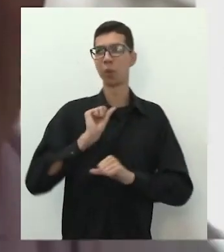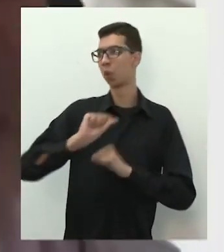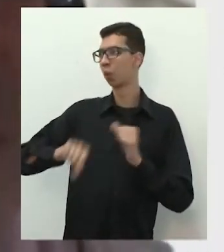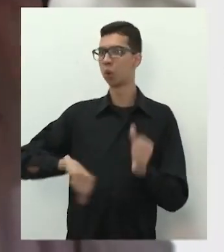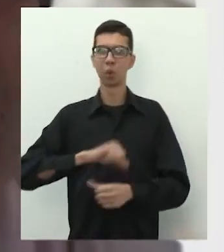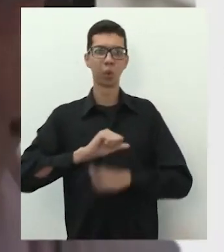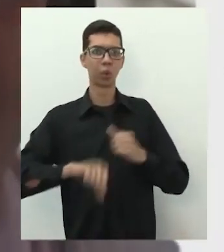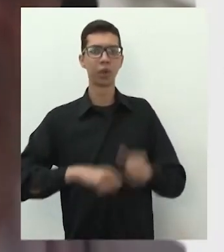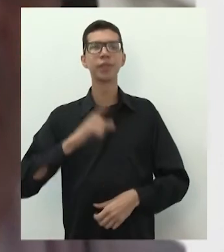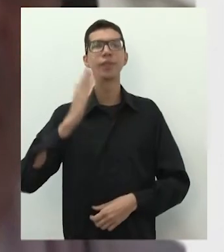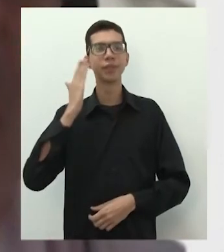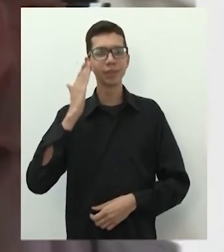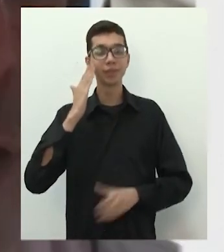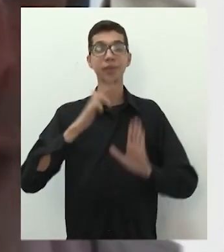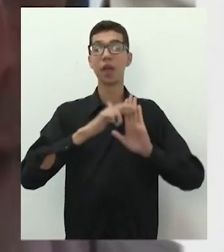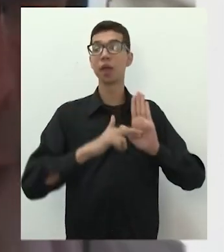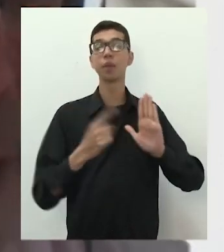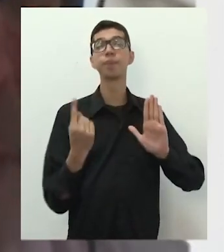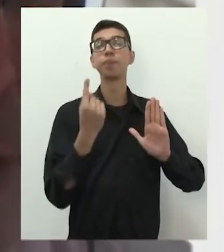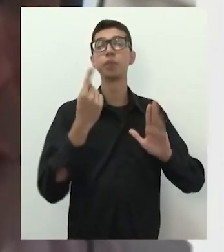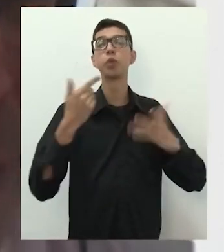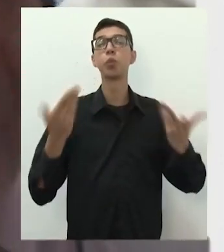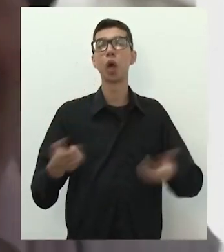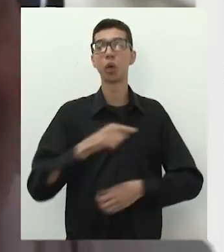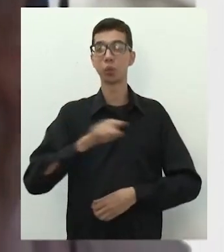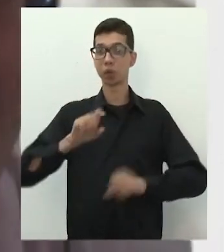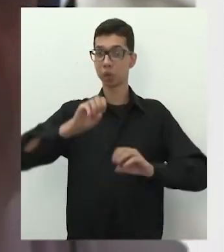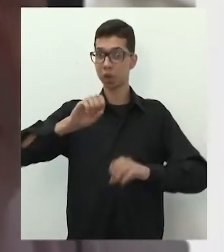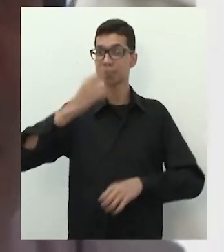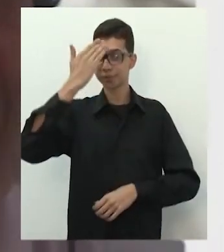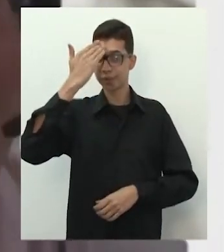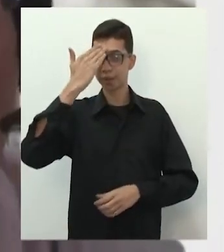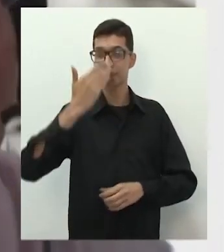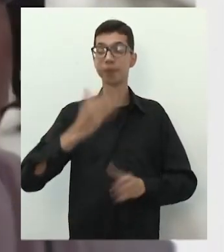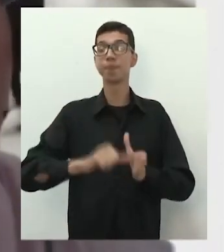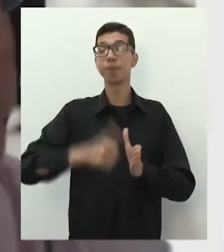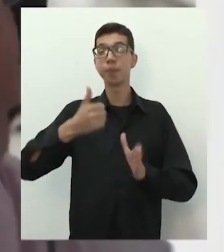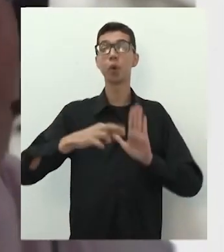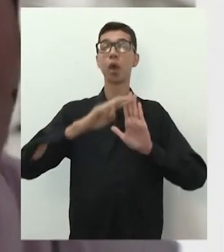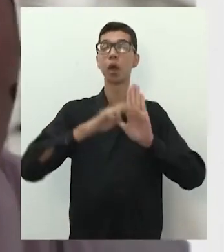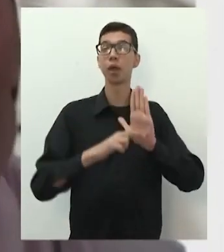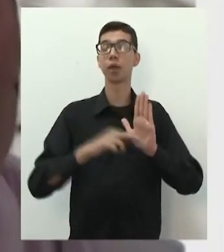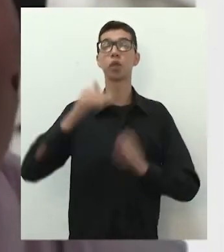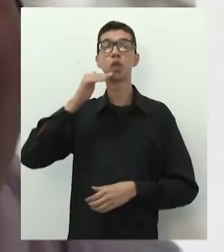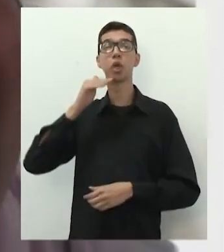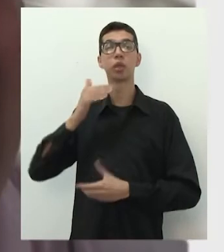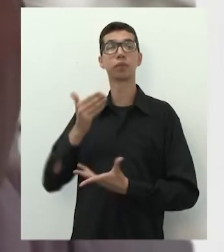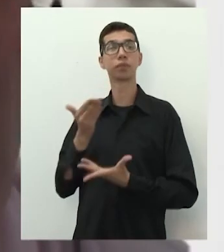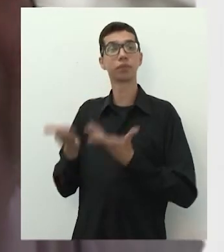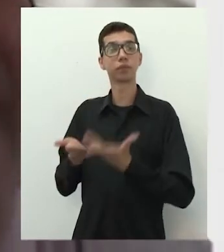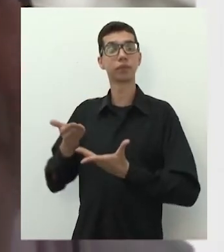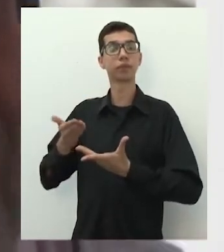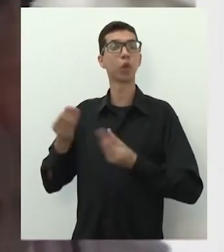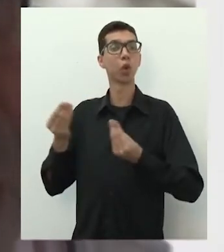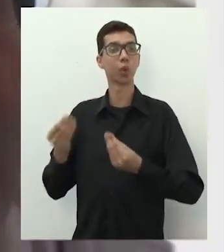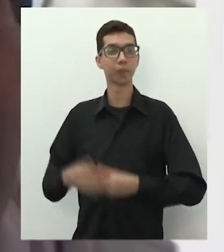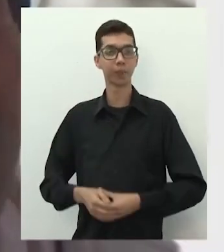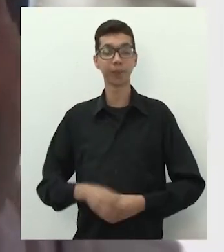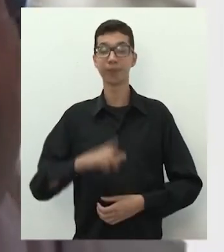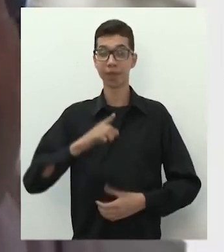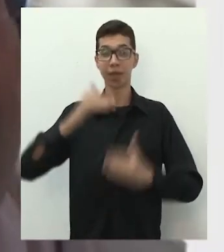isso, você deve, como professor, ver isso. Pai e mãe se vestindo que nem adolescente, pai e mãe indo nas baladas com o adolescente, pai e mãe querendo ficar amiguinho